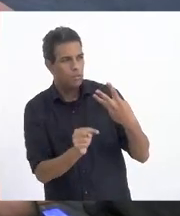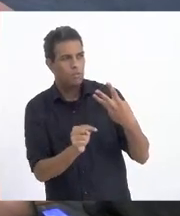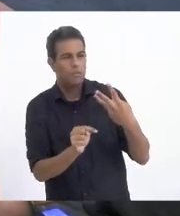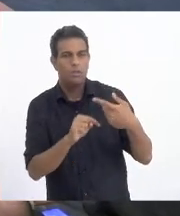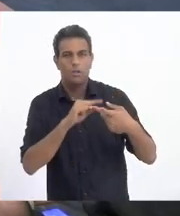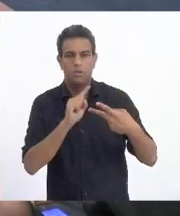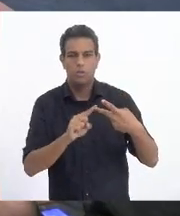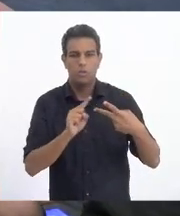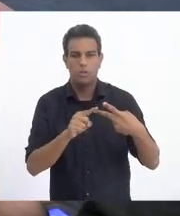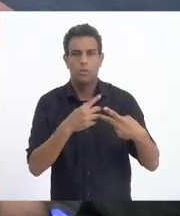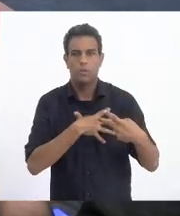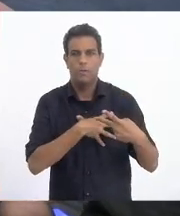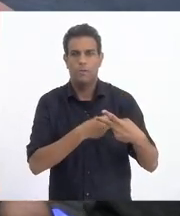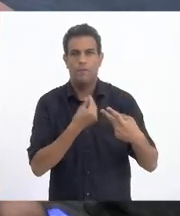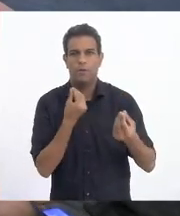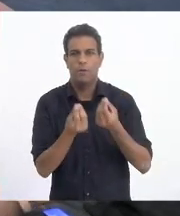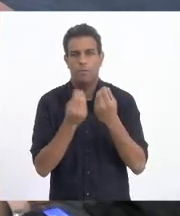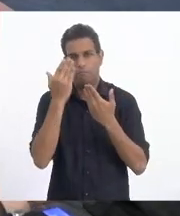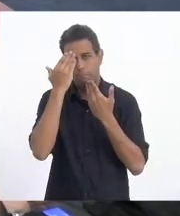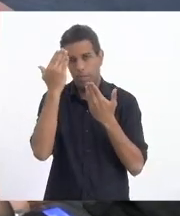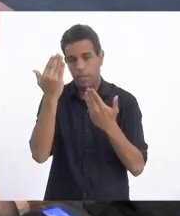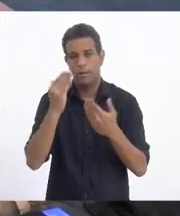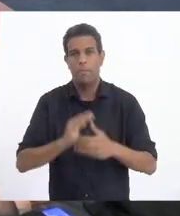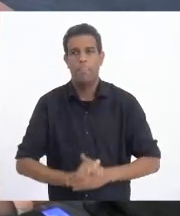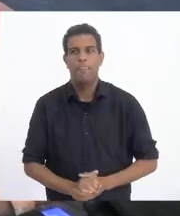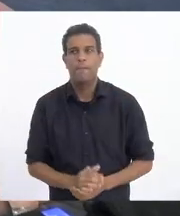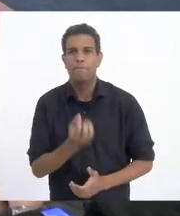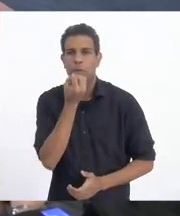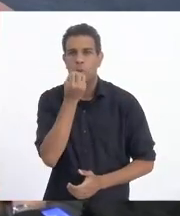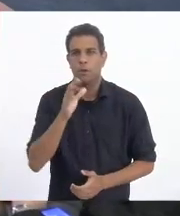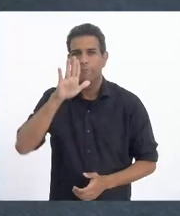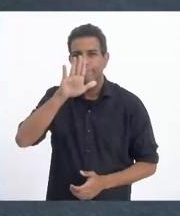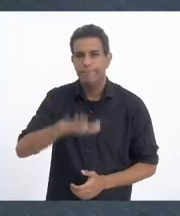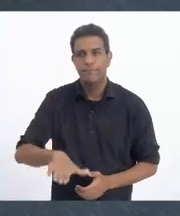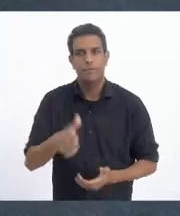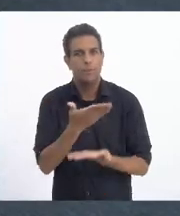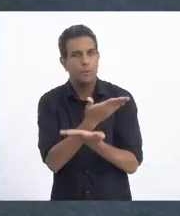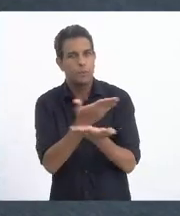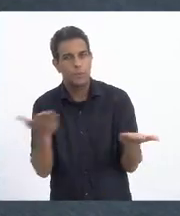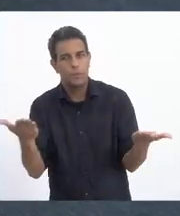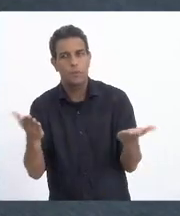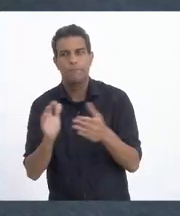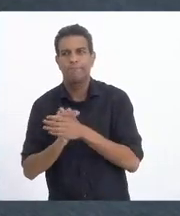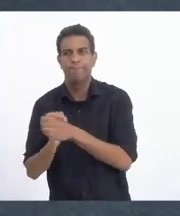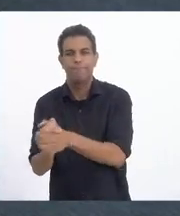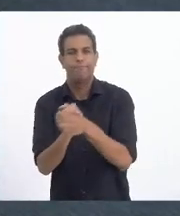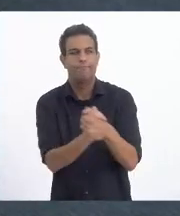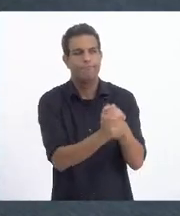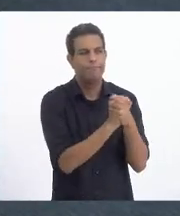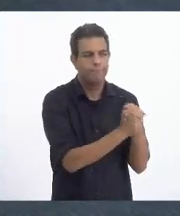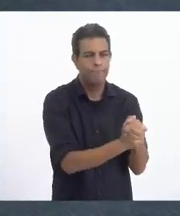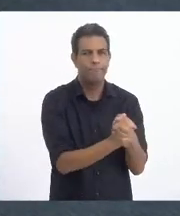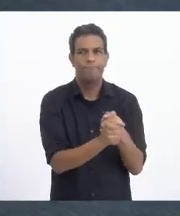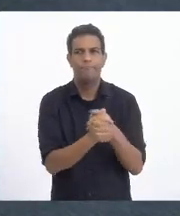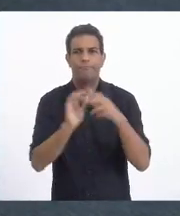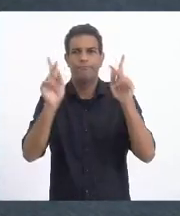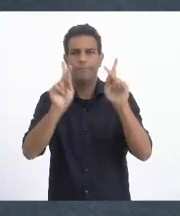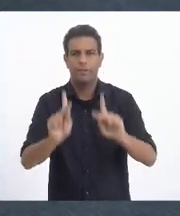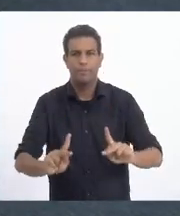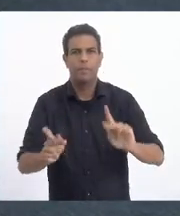Segundo, segundo. Parabéns. Obrigado. É, boa tarde a todos. É, saúdo a todos com a paz do Senhor Jesus